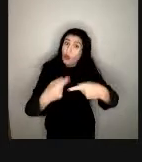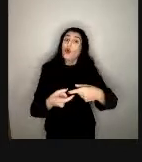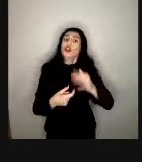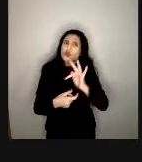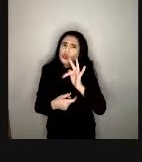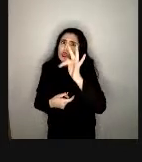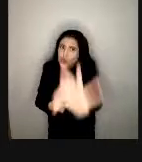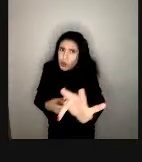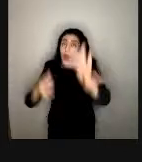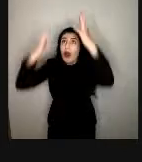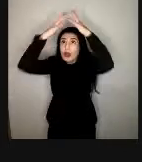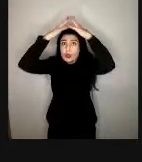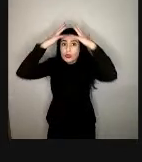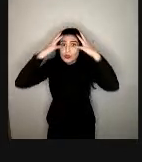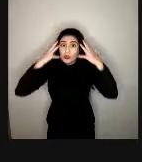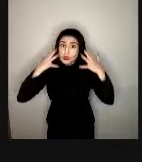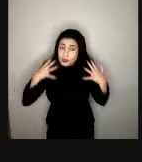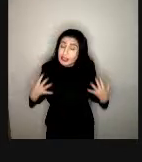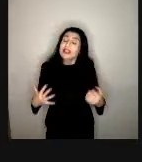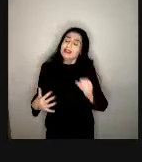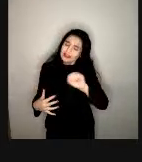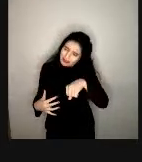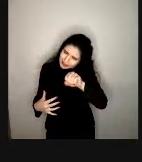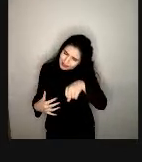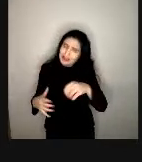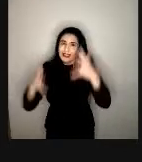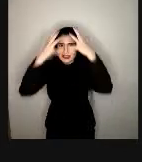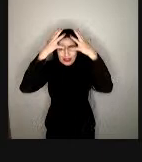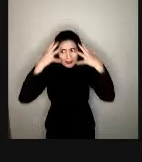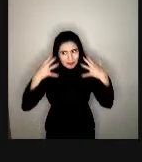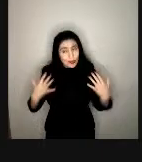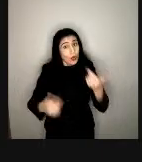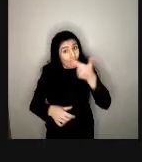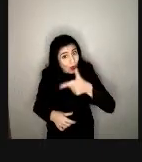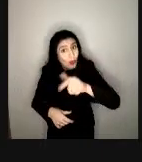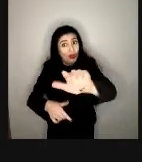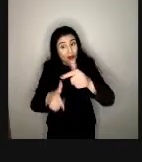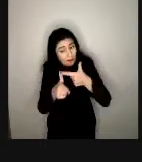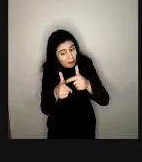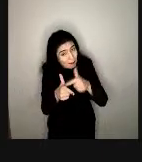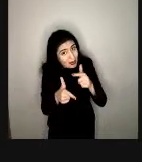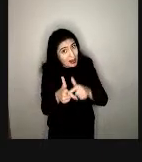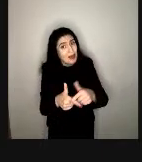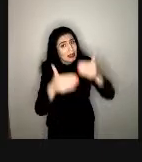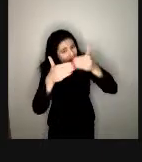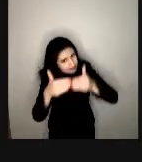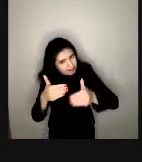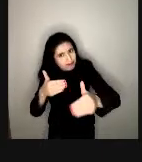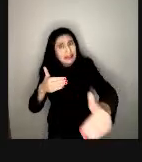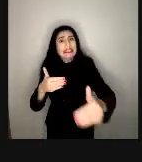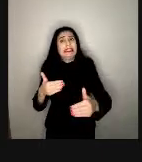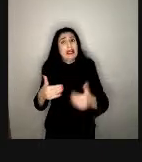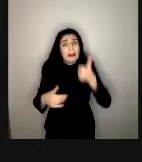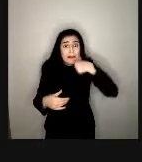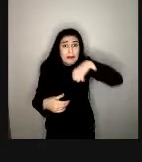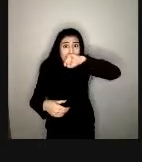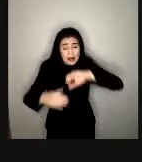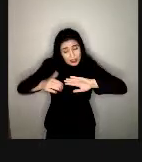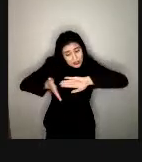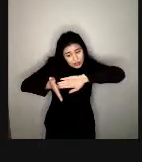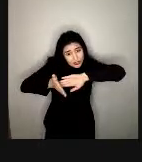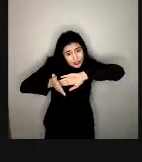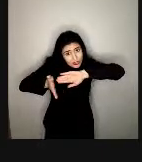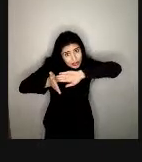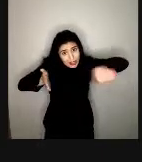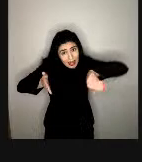outra vez. Aí eles relaxaram. Só que tem mais um probleminha. Durante o tratamento, a mamãe vai ter que tirar o peitinho. Aí a menina queria começar a